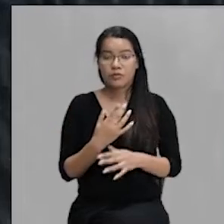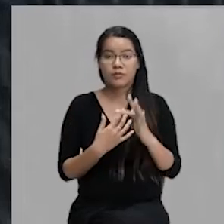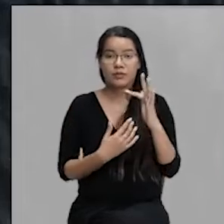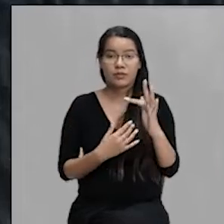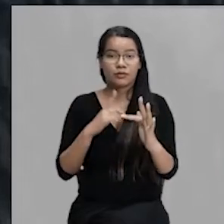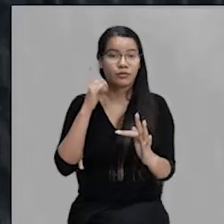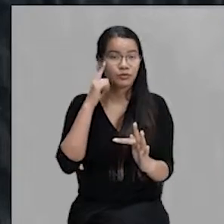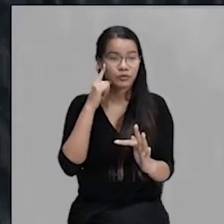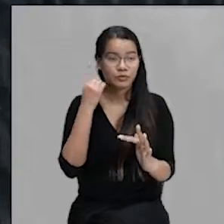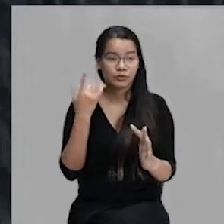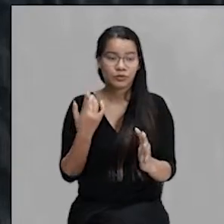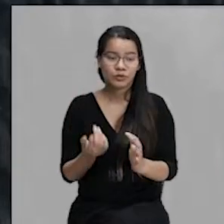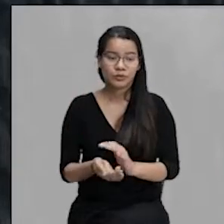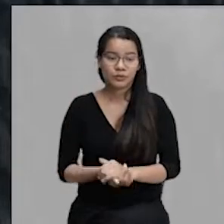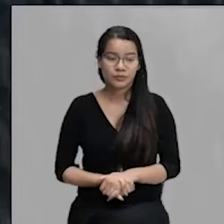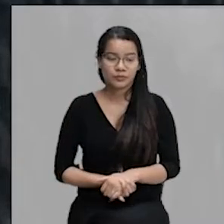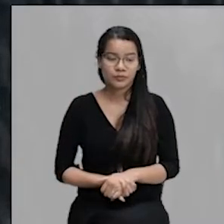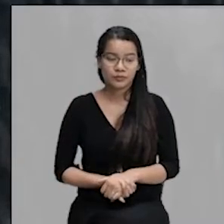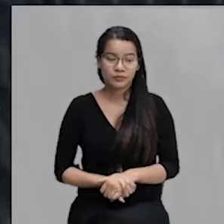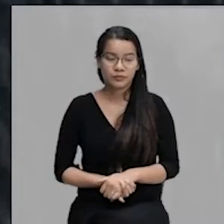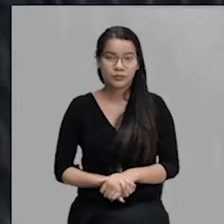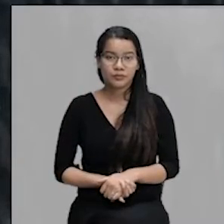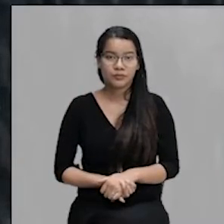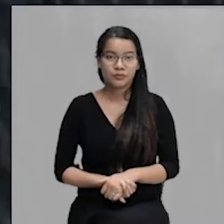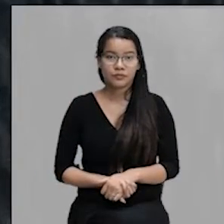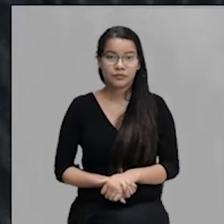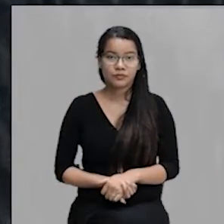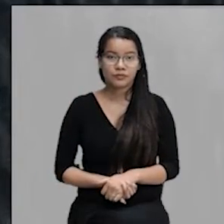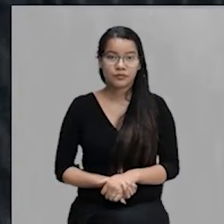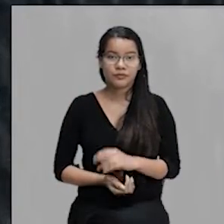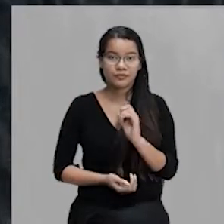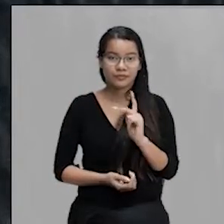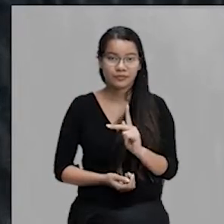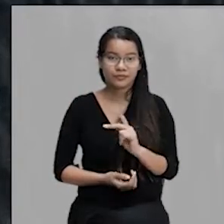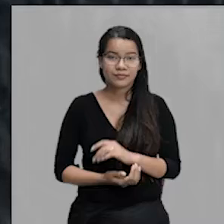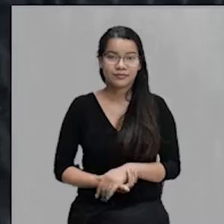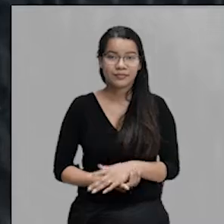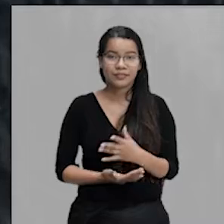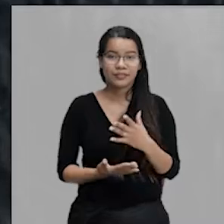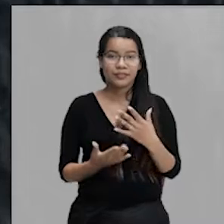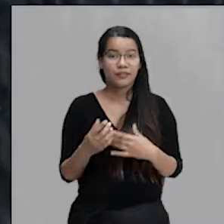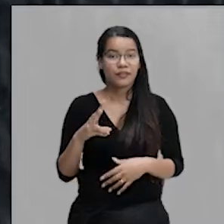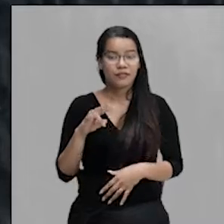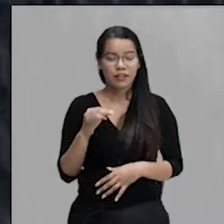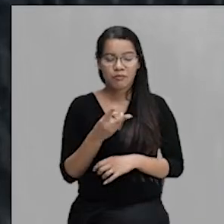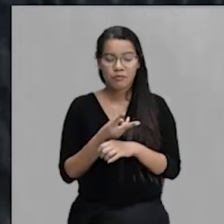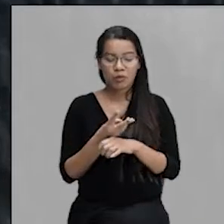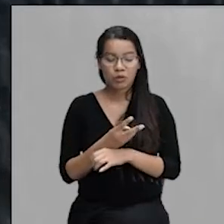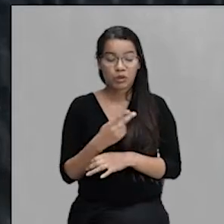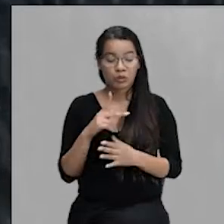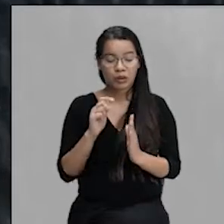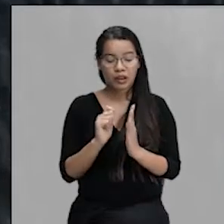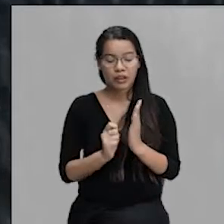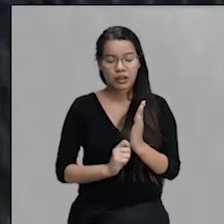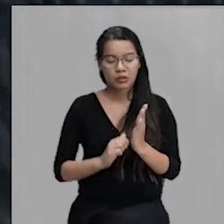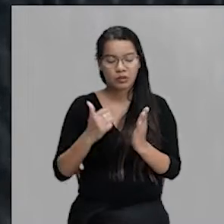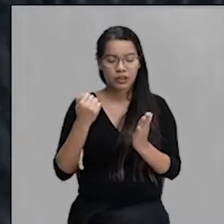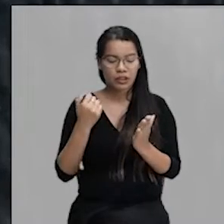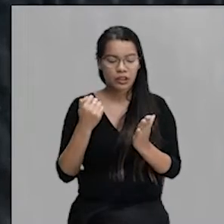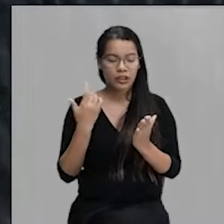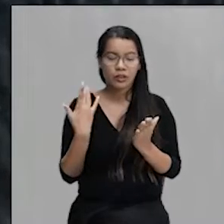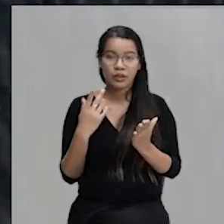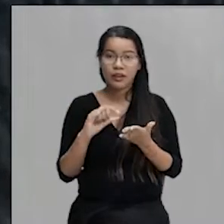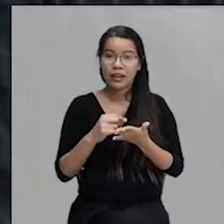soluções pensando no futuro, daqui para frente. Fechou? Então pega aí teu caderno, pega a tua caneta, teu